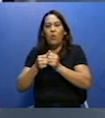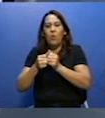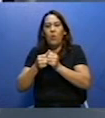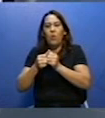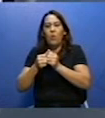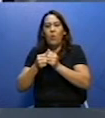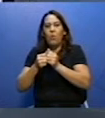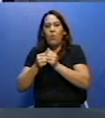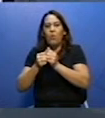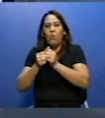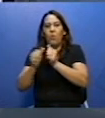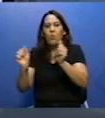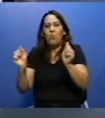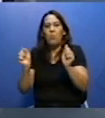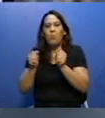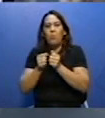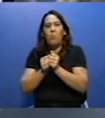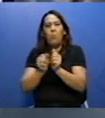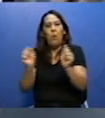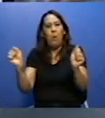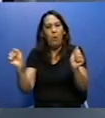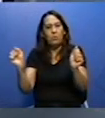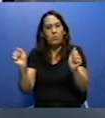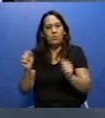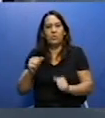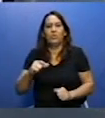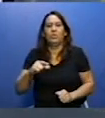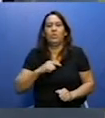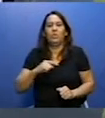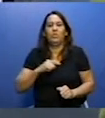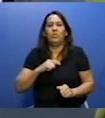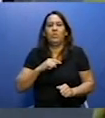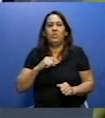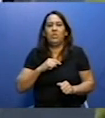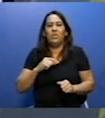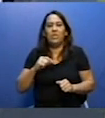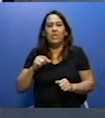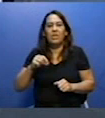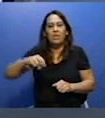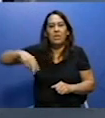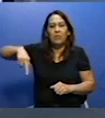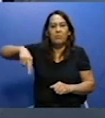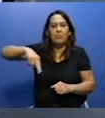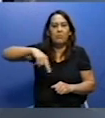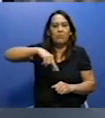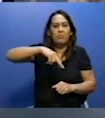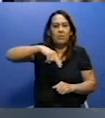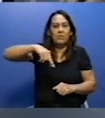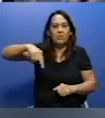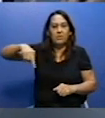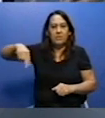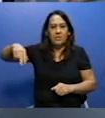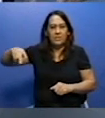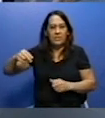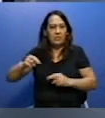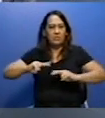olha. Aqui é uma carroça, vários pedestres, né, as pessoas na